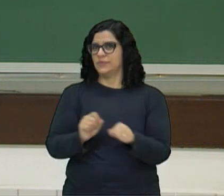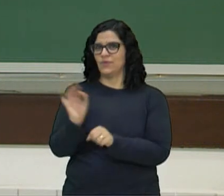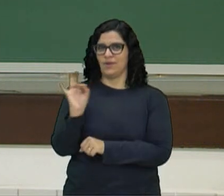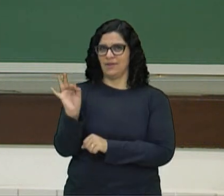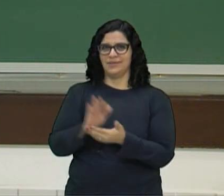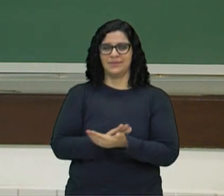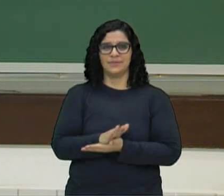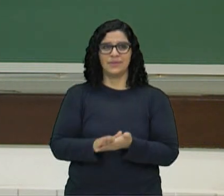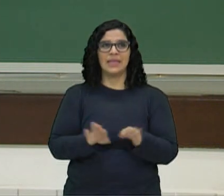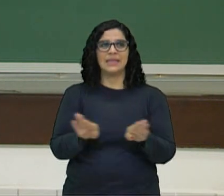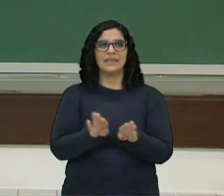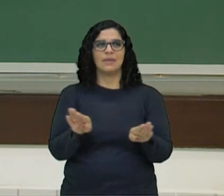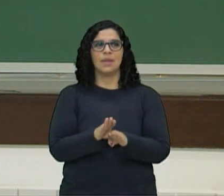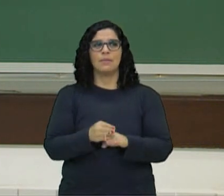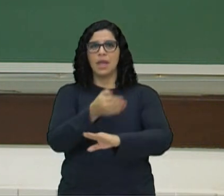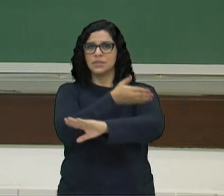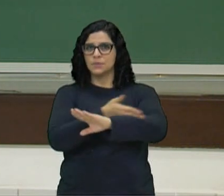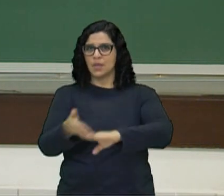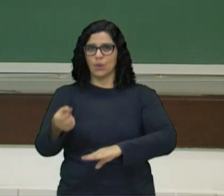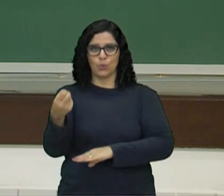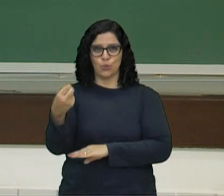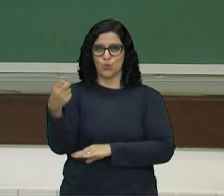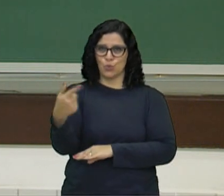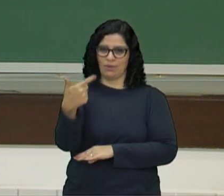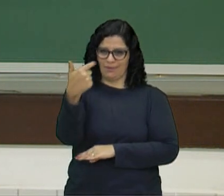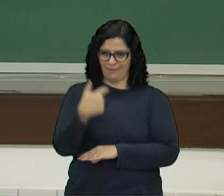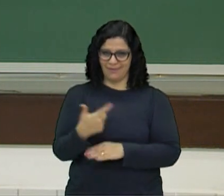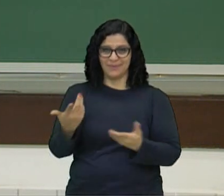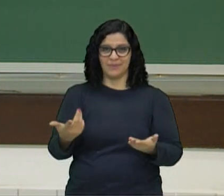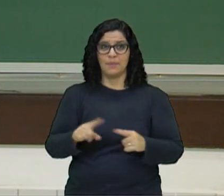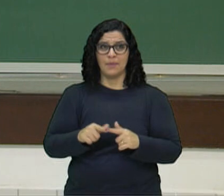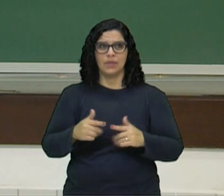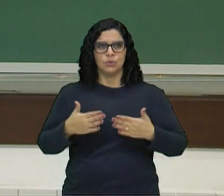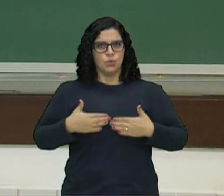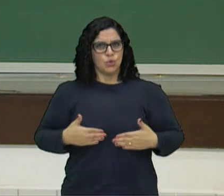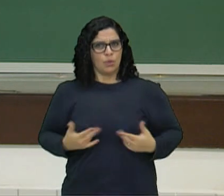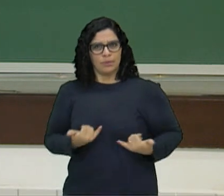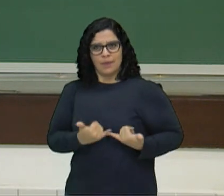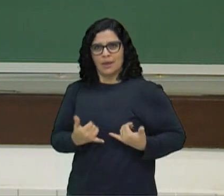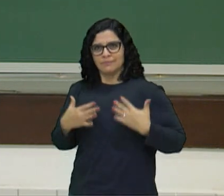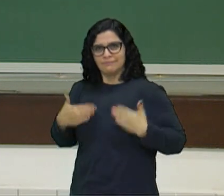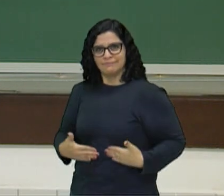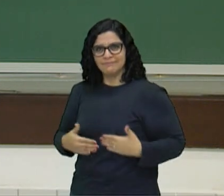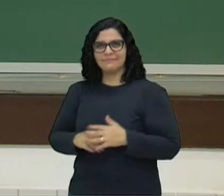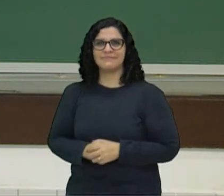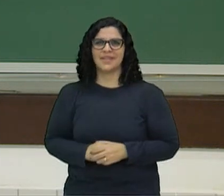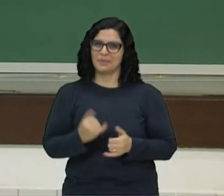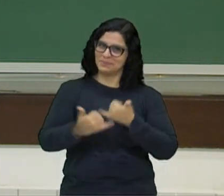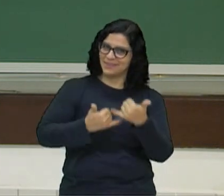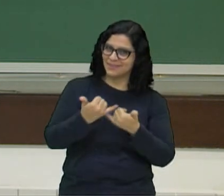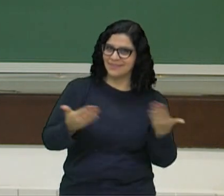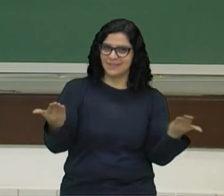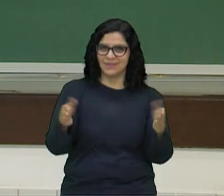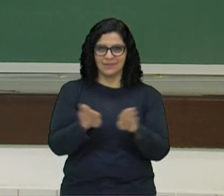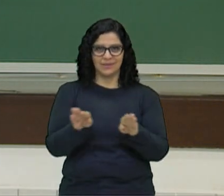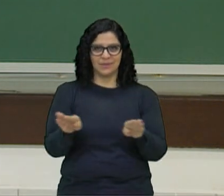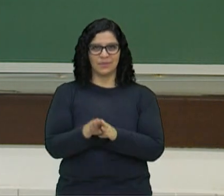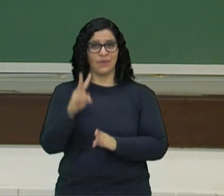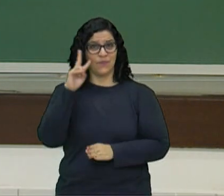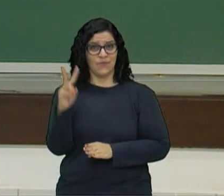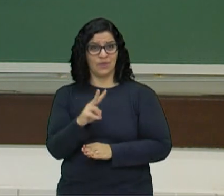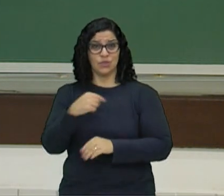Segundo, está muito mais claro do que eu sou. Né? Mas o formato do corpo é muito parecido. Brincadeira, gente. Olha aqui. O que